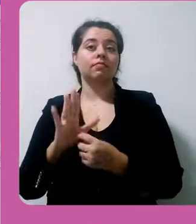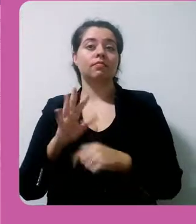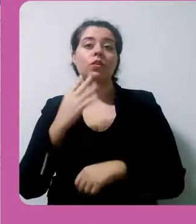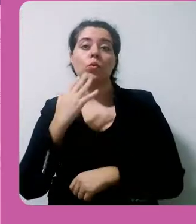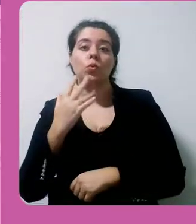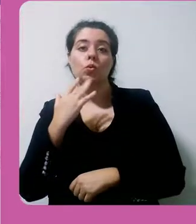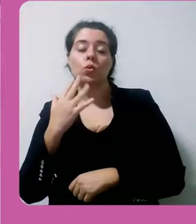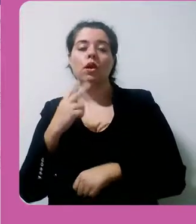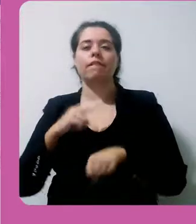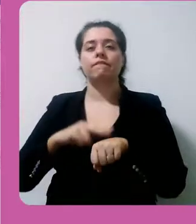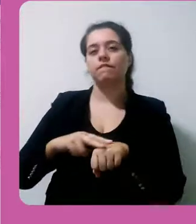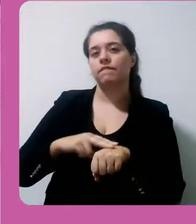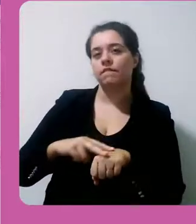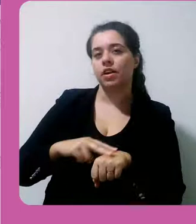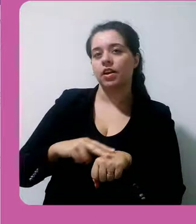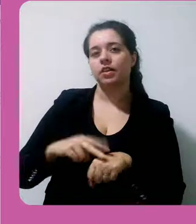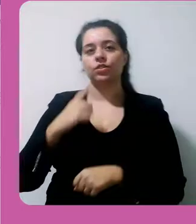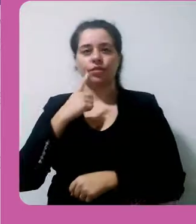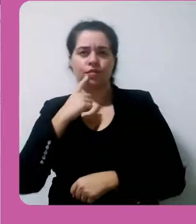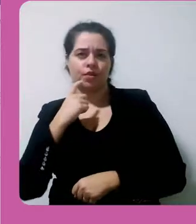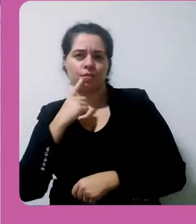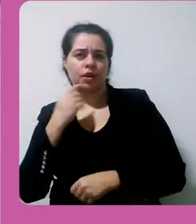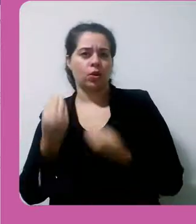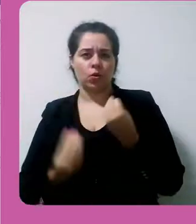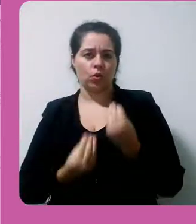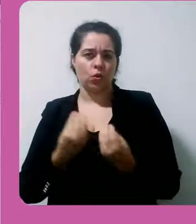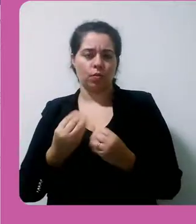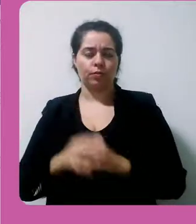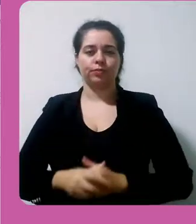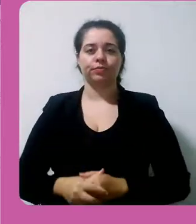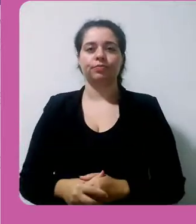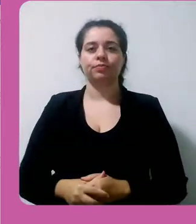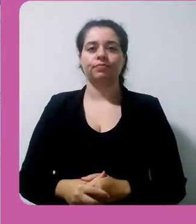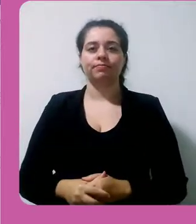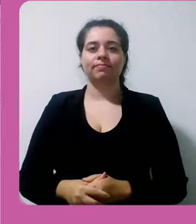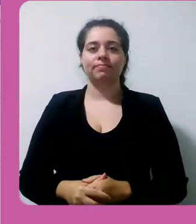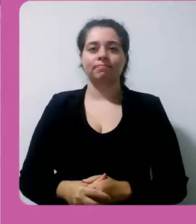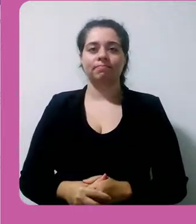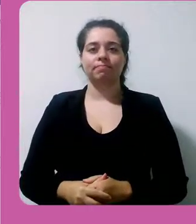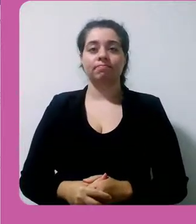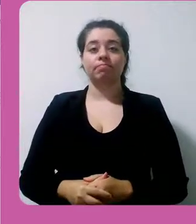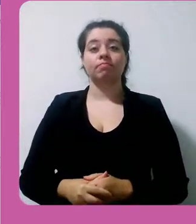Bom, então eu tenho prova 1, prova 2 e recuperação. Como é que nós fazemos para